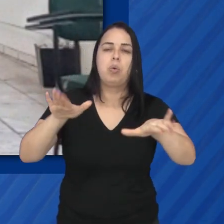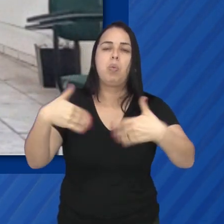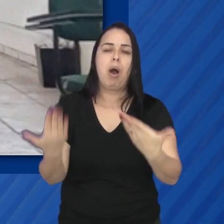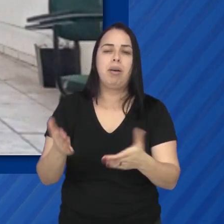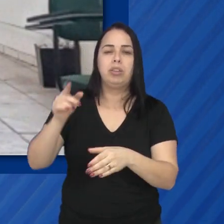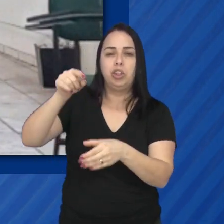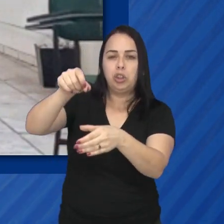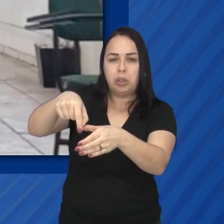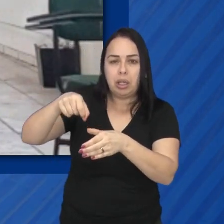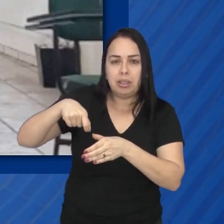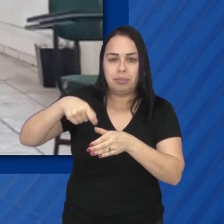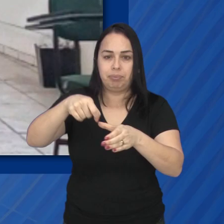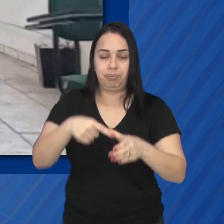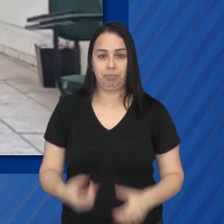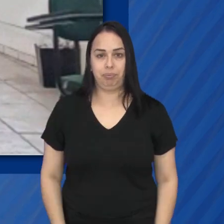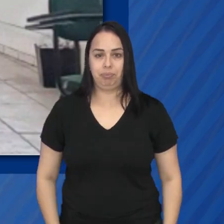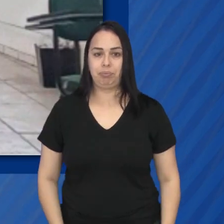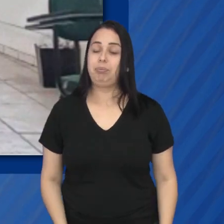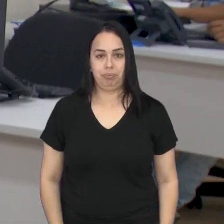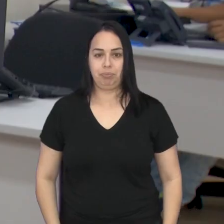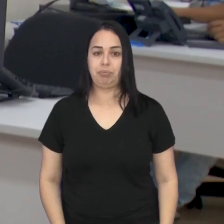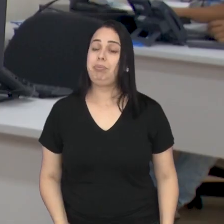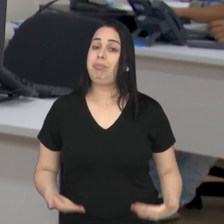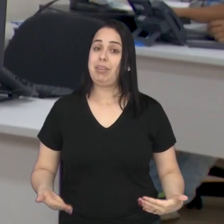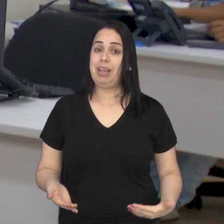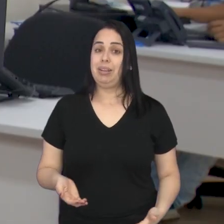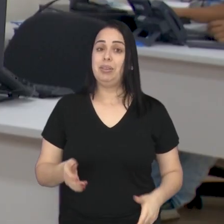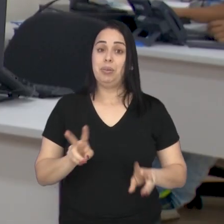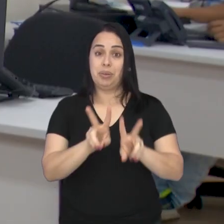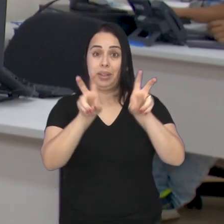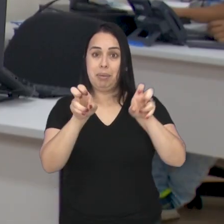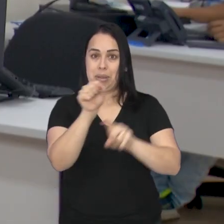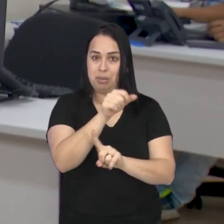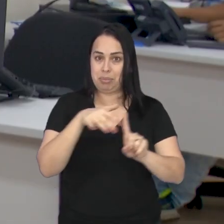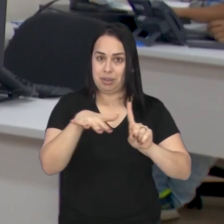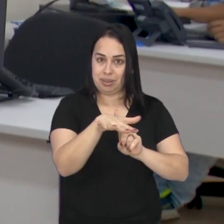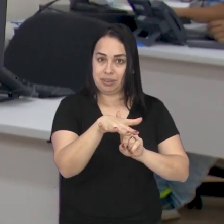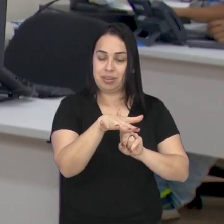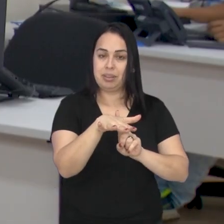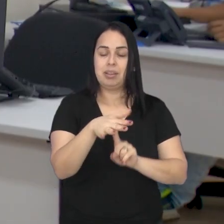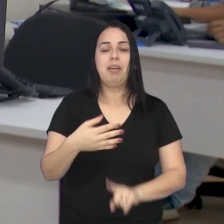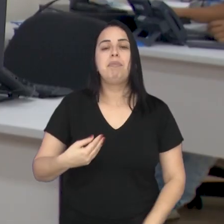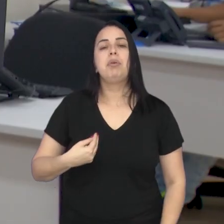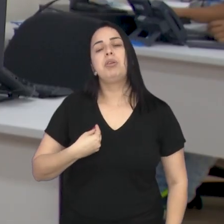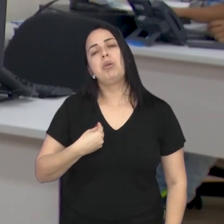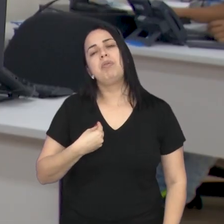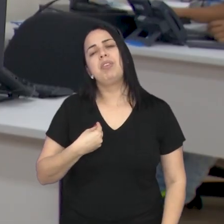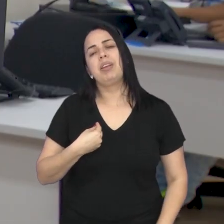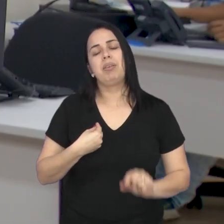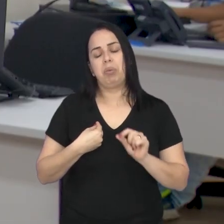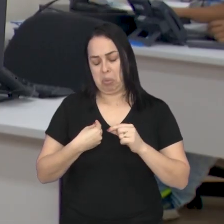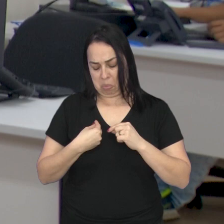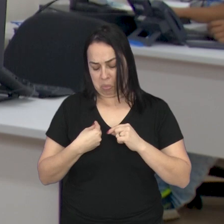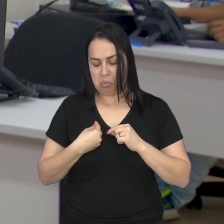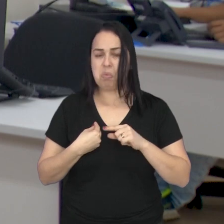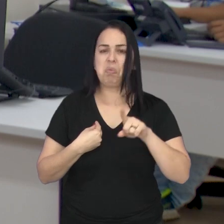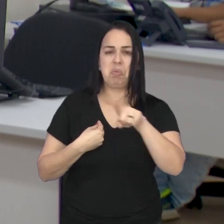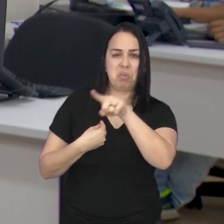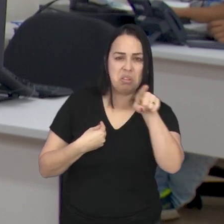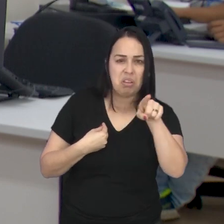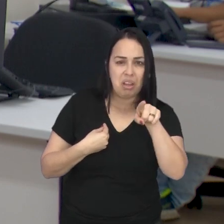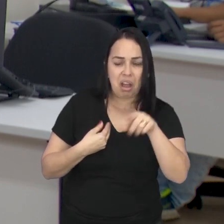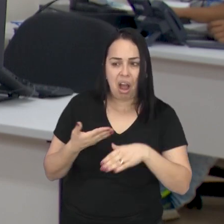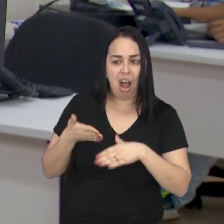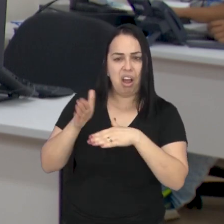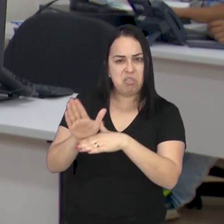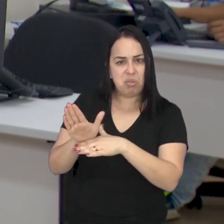planejamento arbóreo da cidade. E ainda sobre a importância do meio ambiente na nossa vida, eu te pergunto, o que você tem